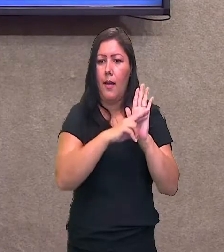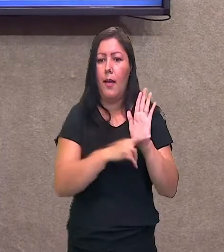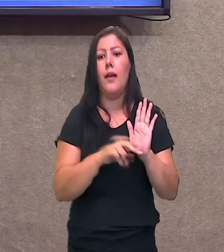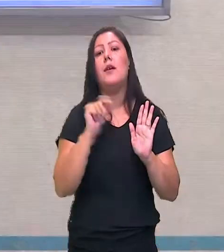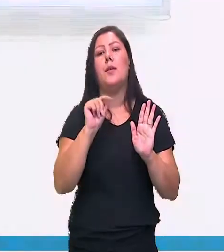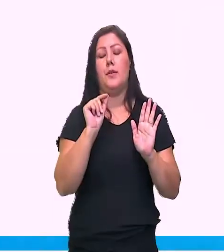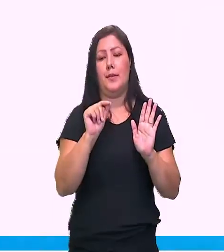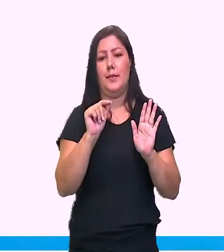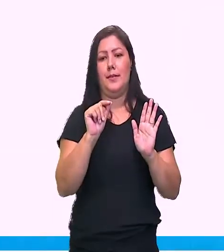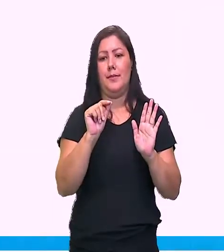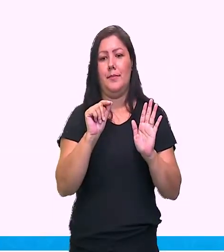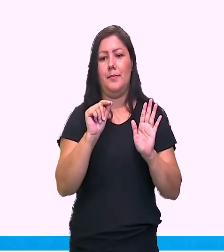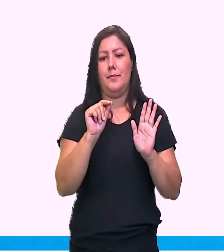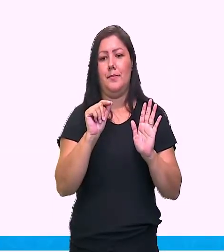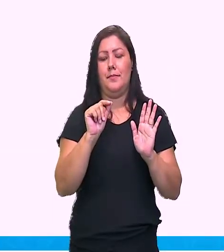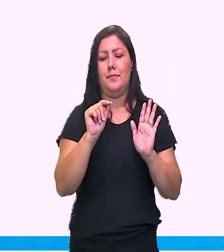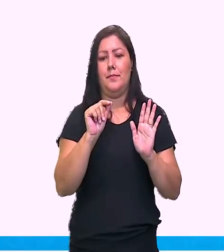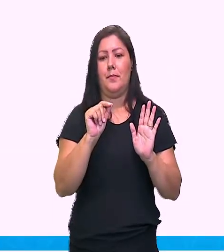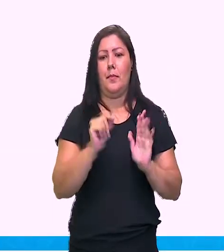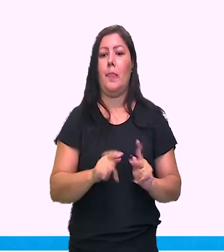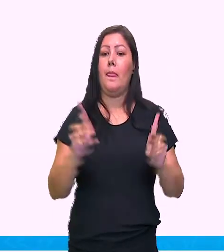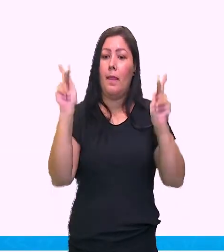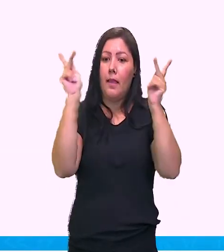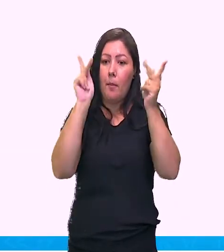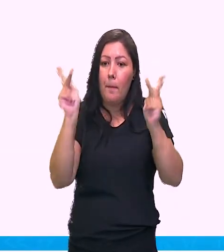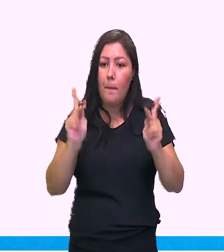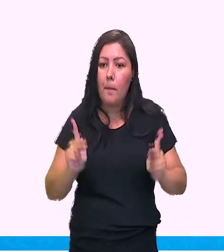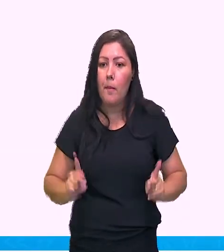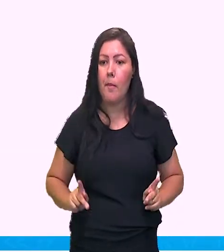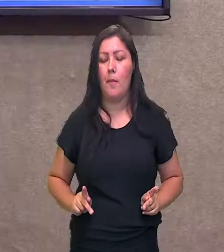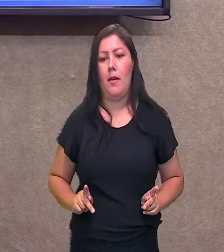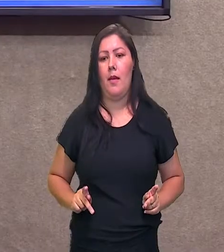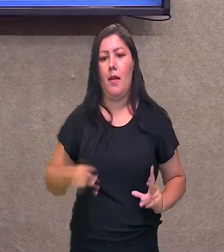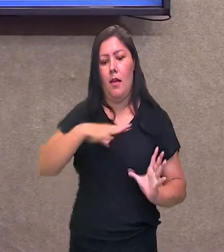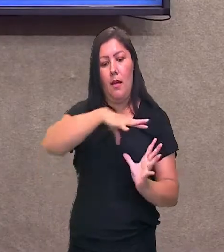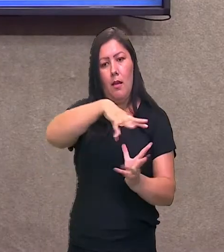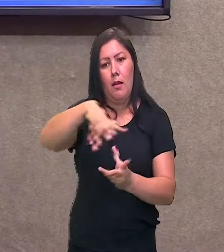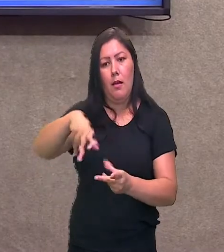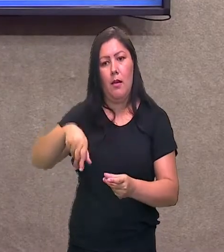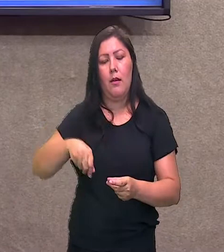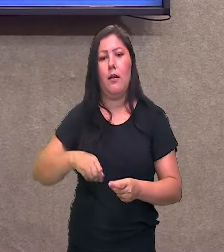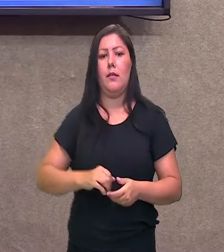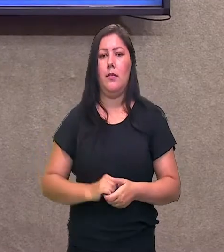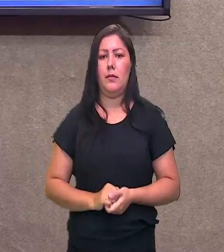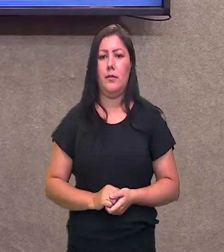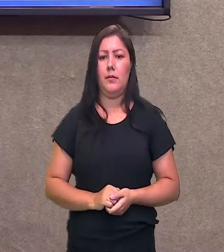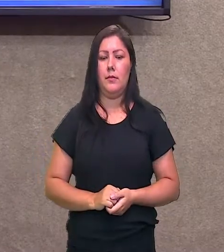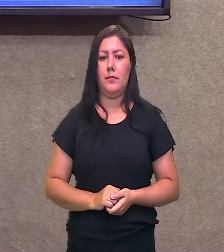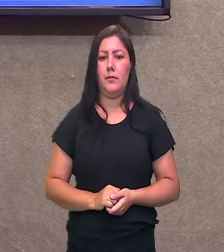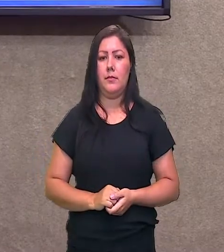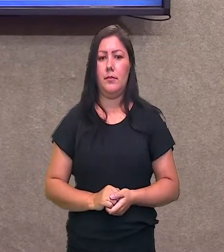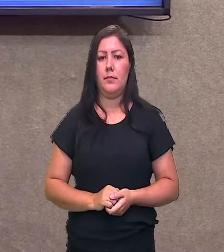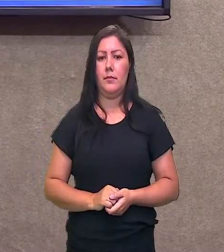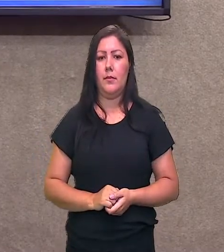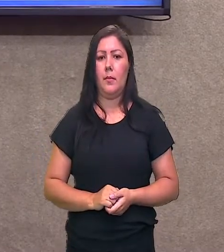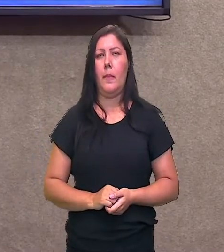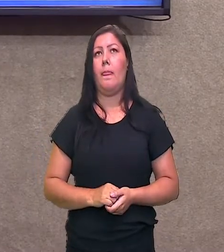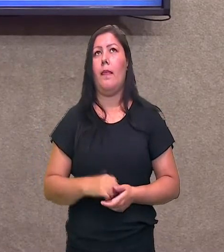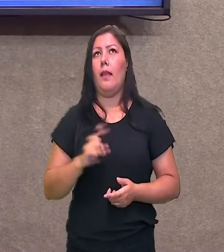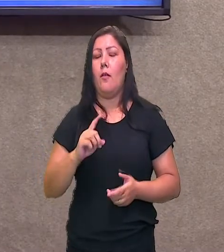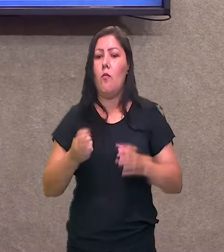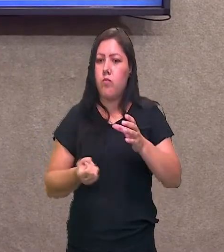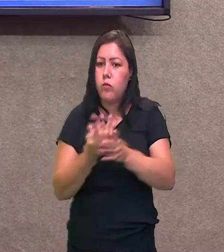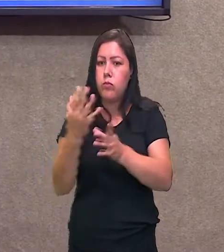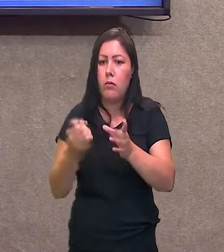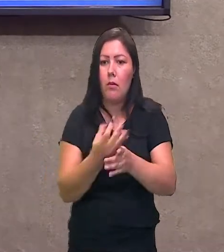organizações. Manter a paz mundial. Lembrando que essas organizações foram criadas depois da Segunda